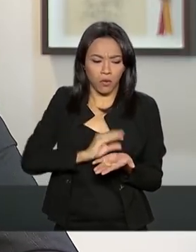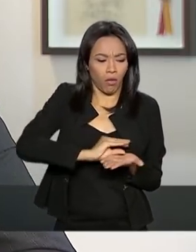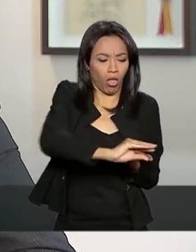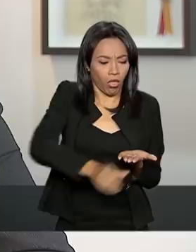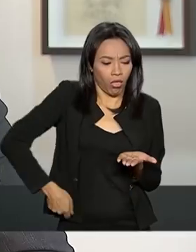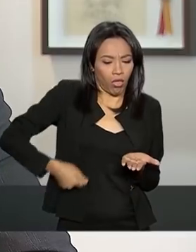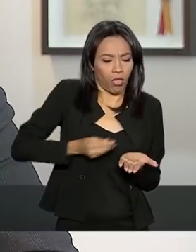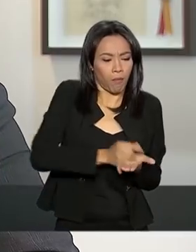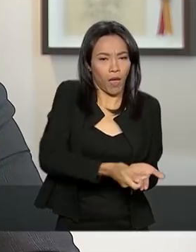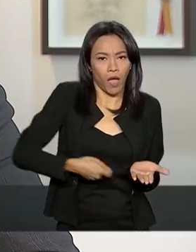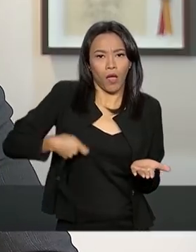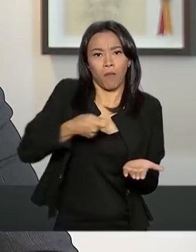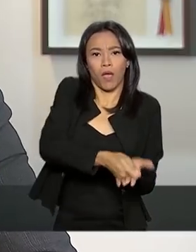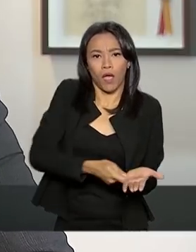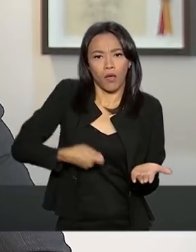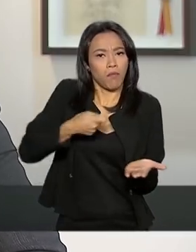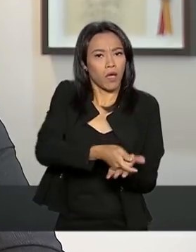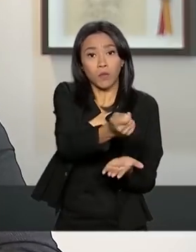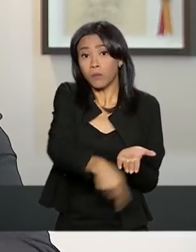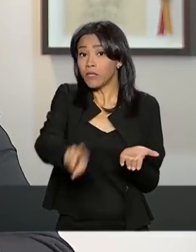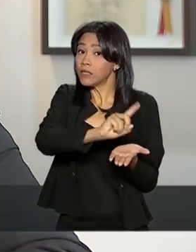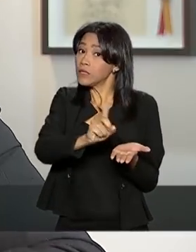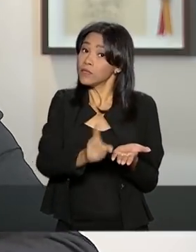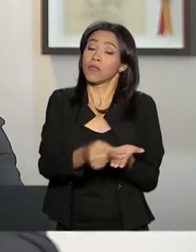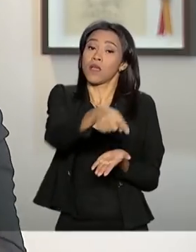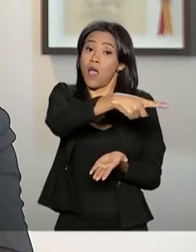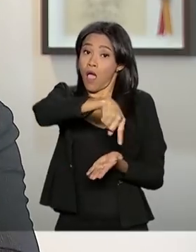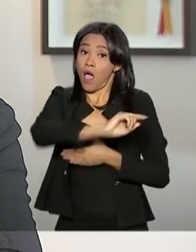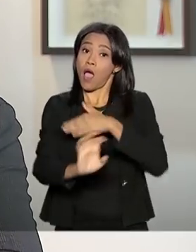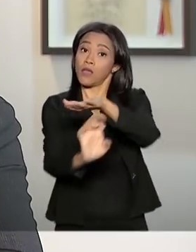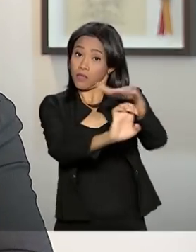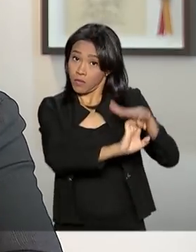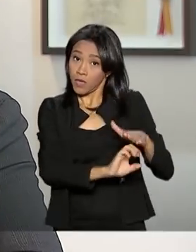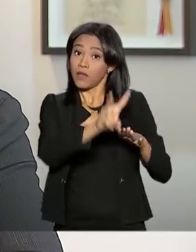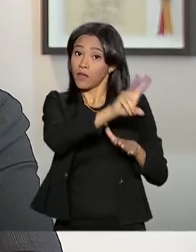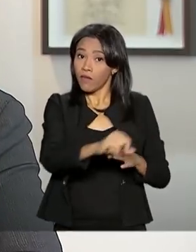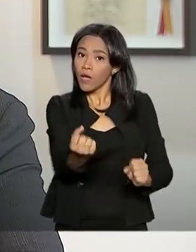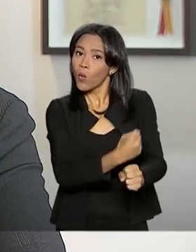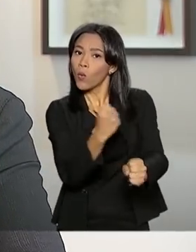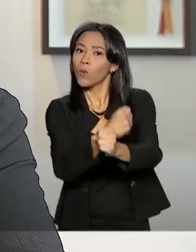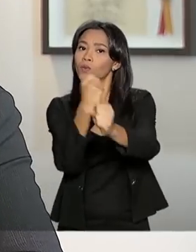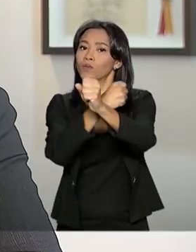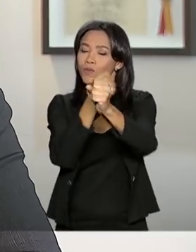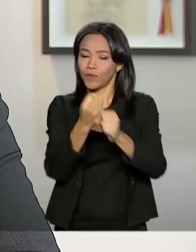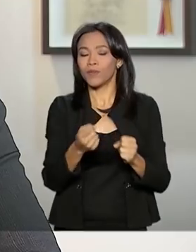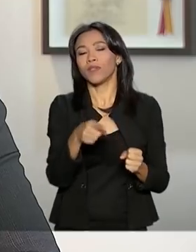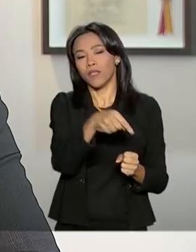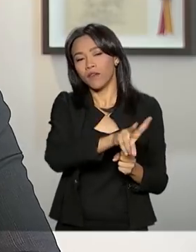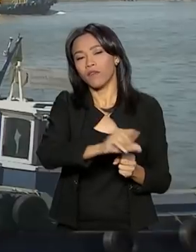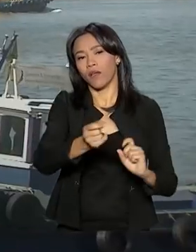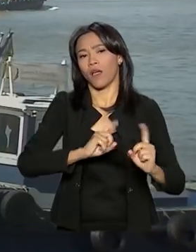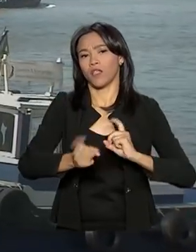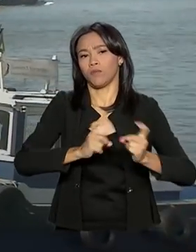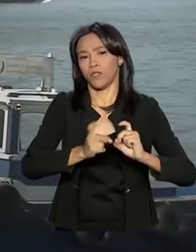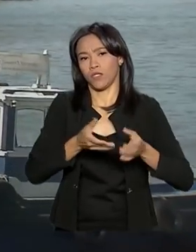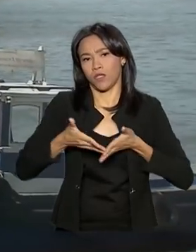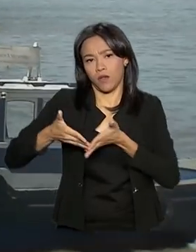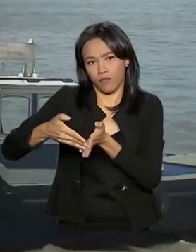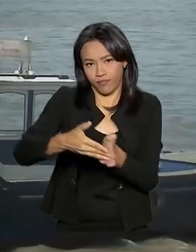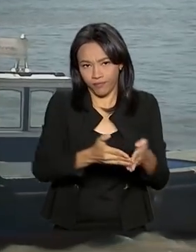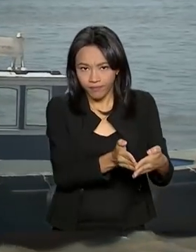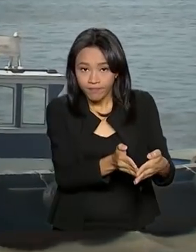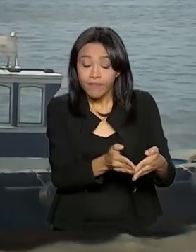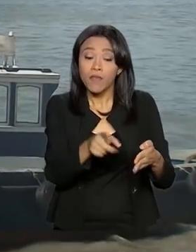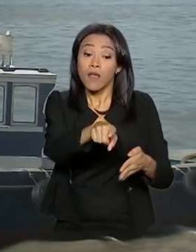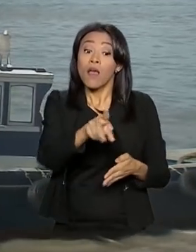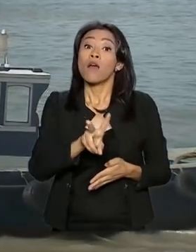não precisa ter despesas, e a empresa privada vai investir todo o recurso e vai se remunerar da operação do porto. Vence o leilão quem